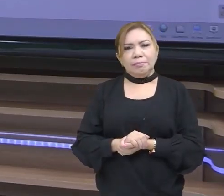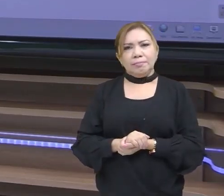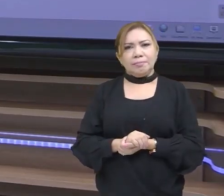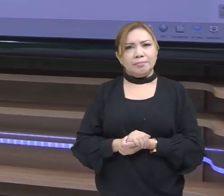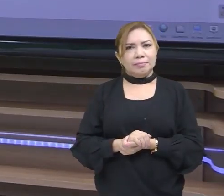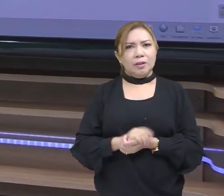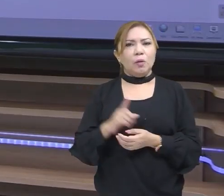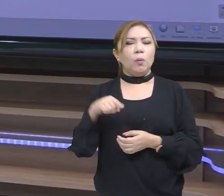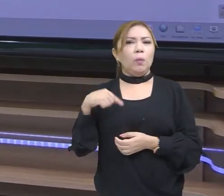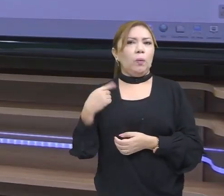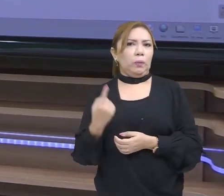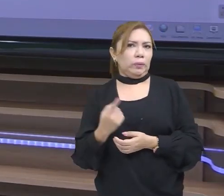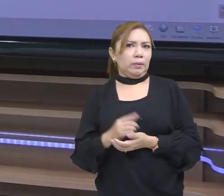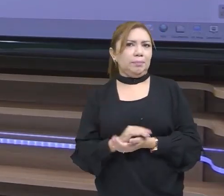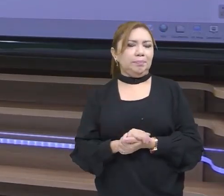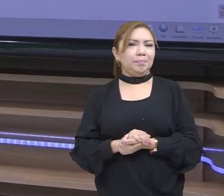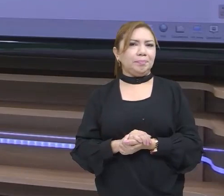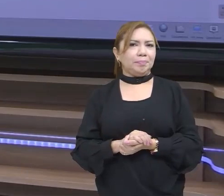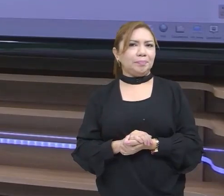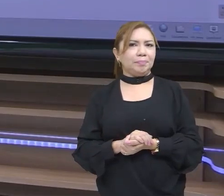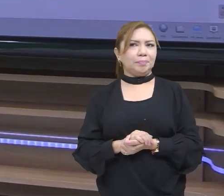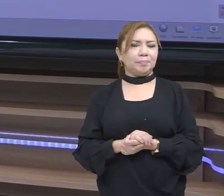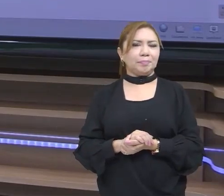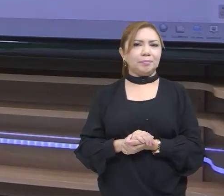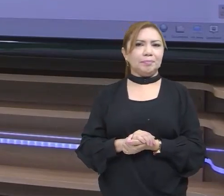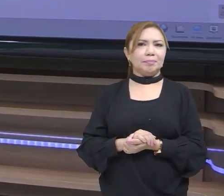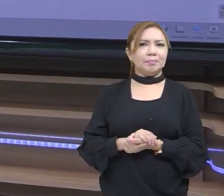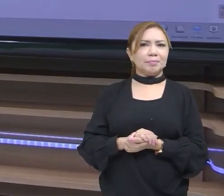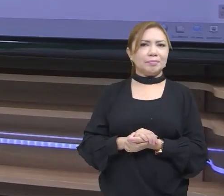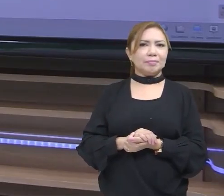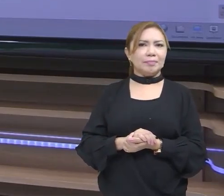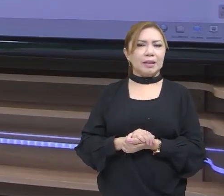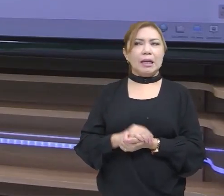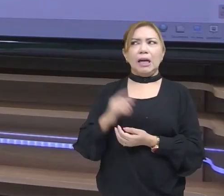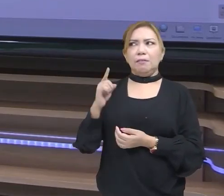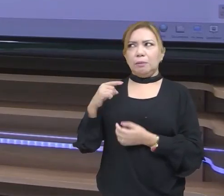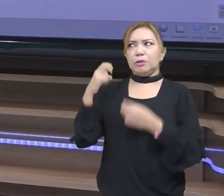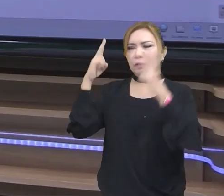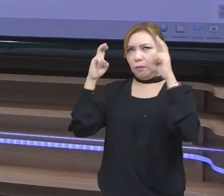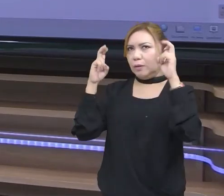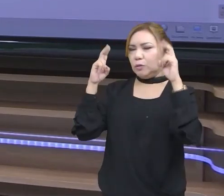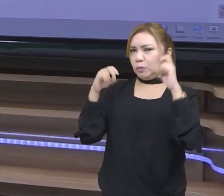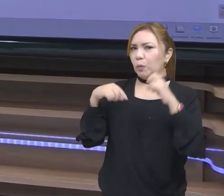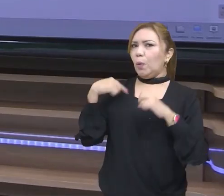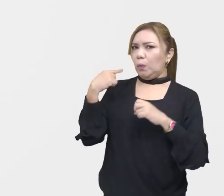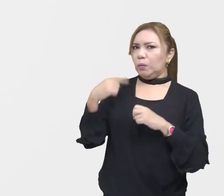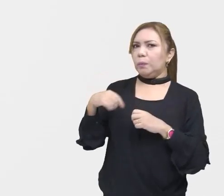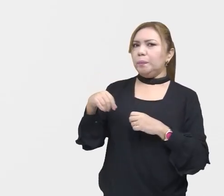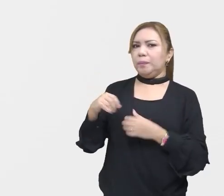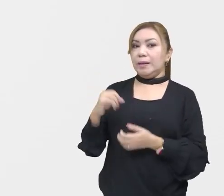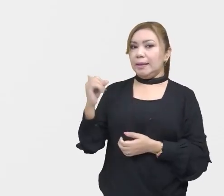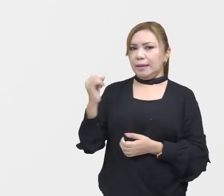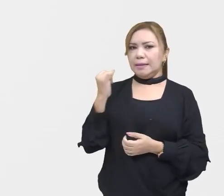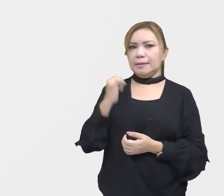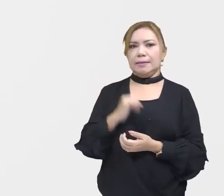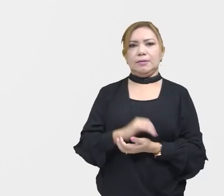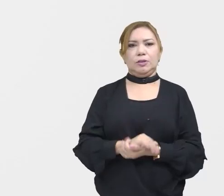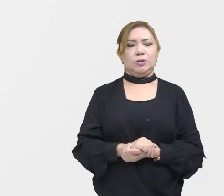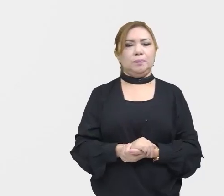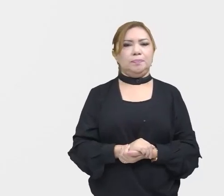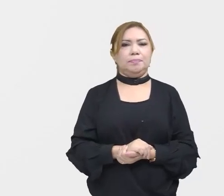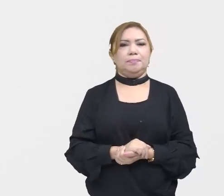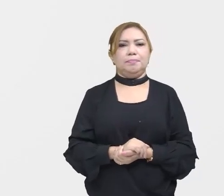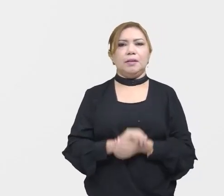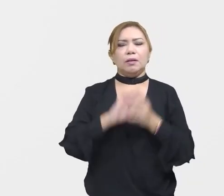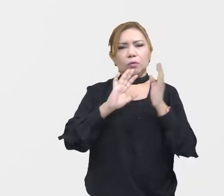Como nós falamos de muitos alimentos, agora nós vamos falar um pouco sobre um assunto interessante que é a excreção. Ela